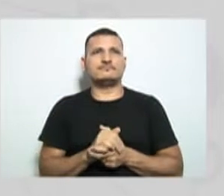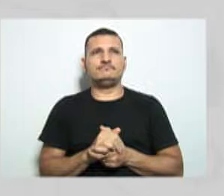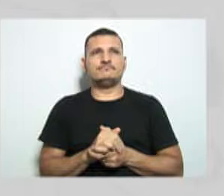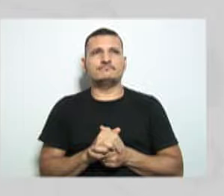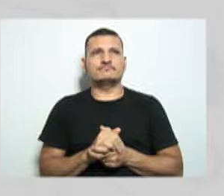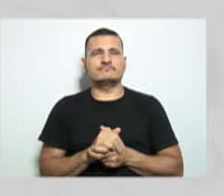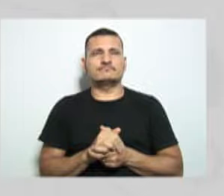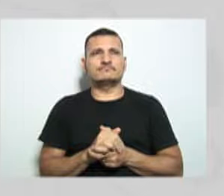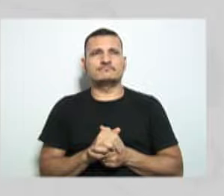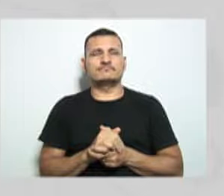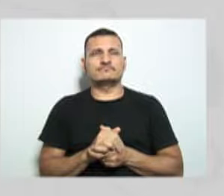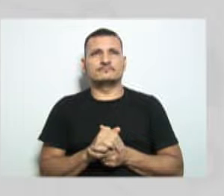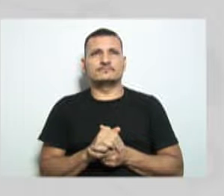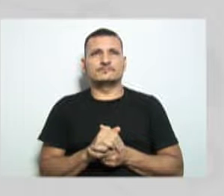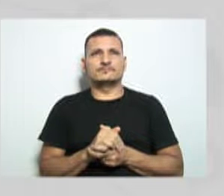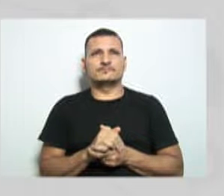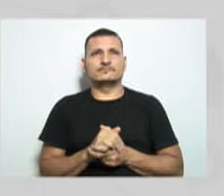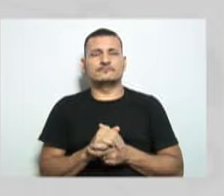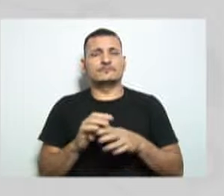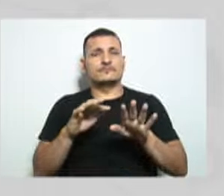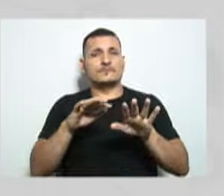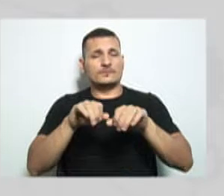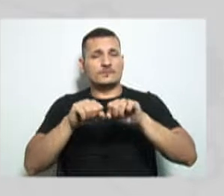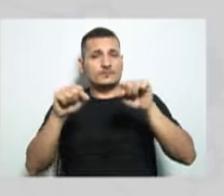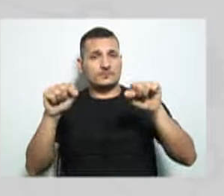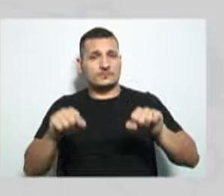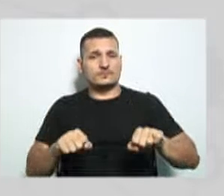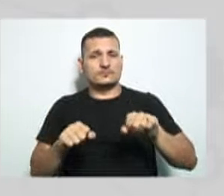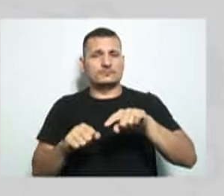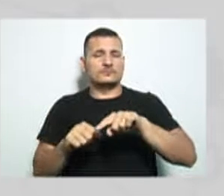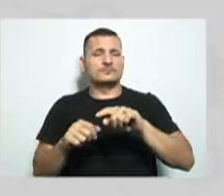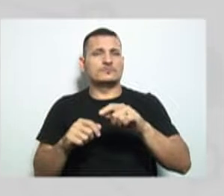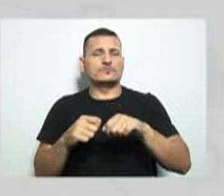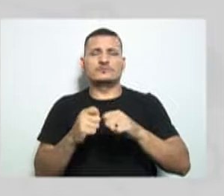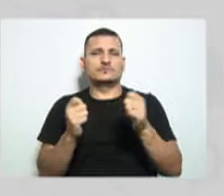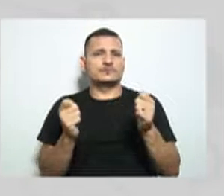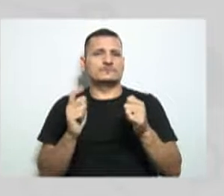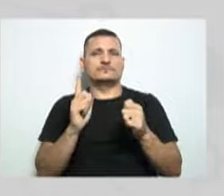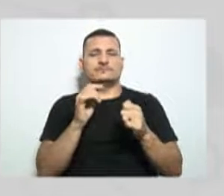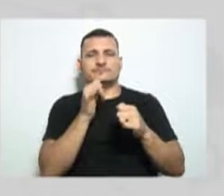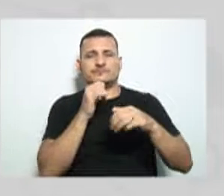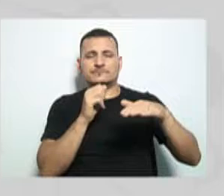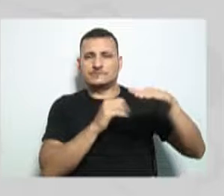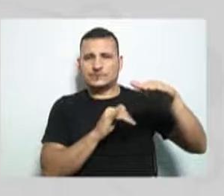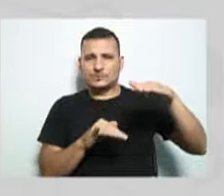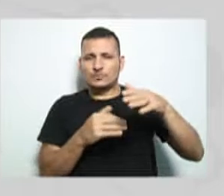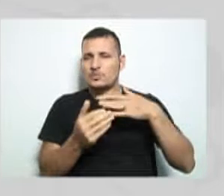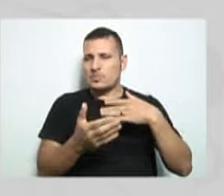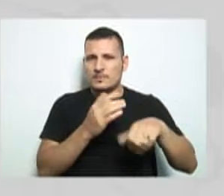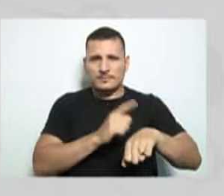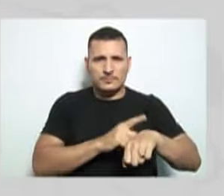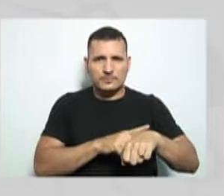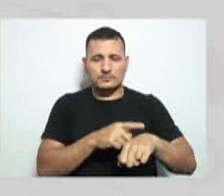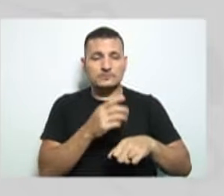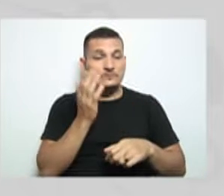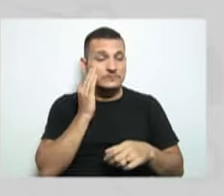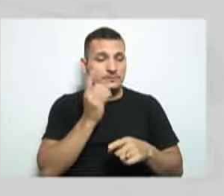O que mais tem nele ainda? Nesse sistema, não é possível apurar os estoques a qualquer momento em que se queira saber o seu valor